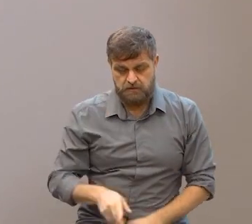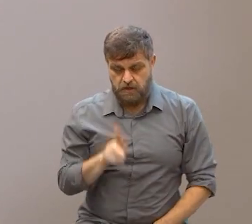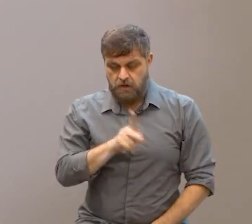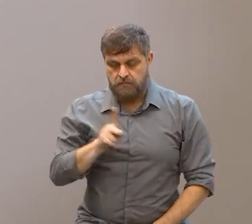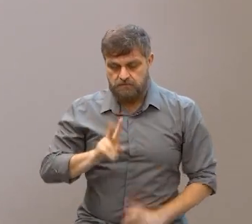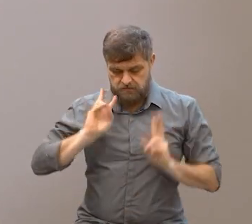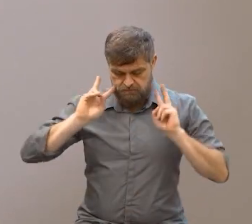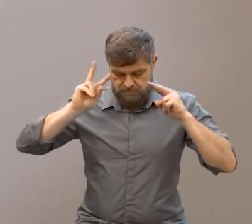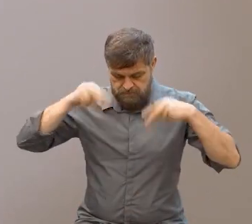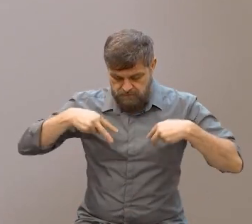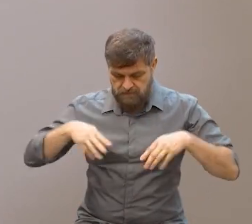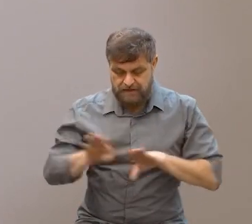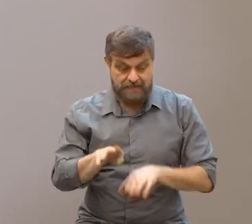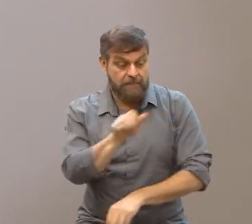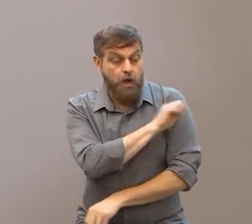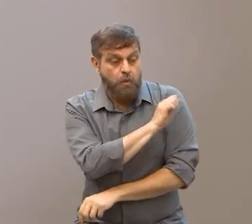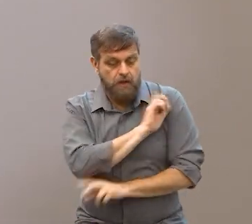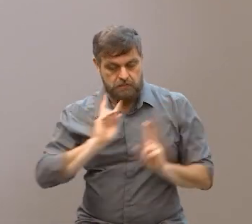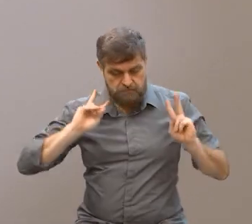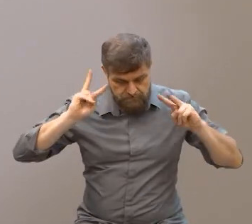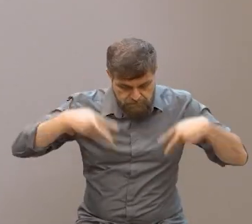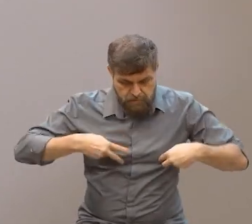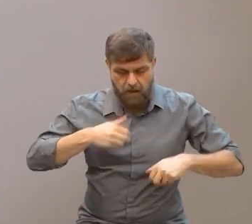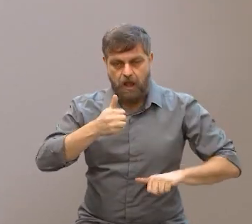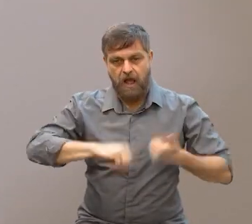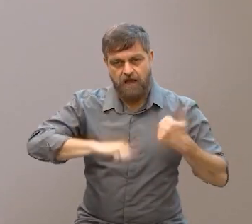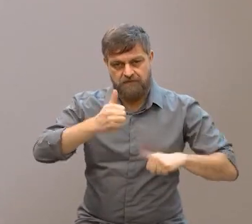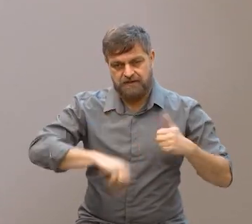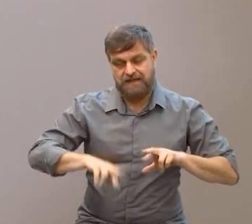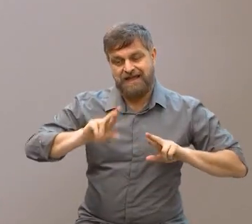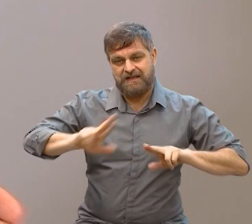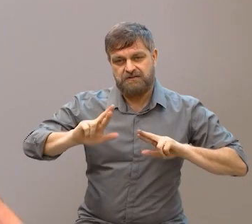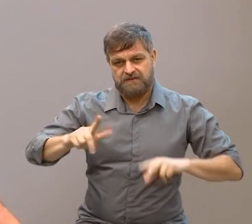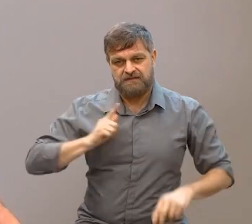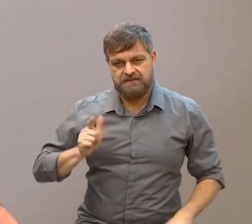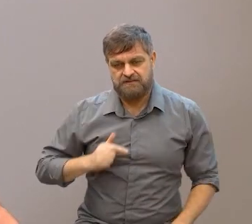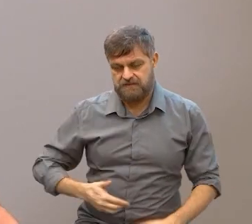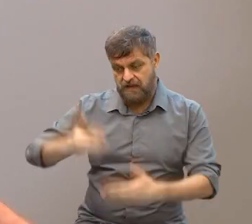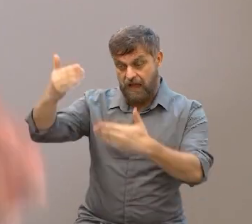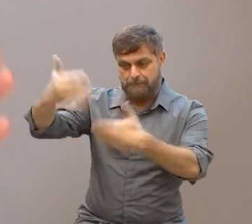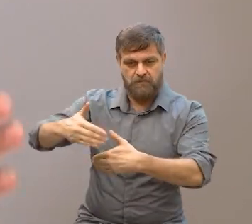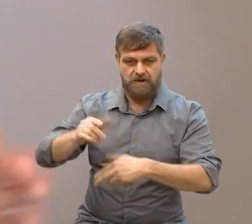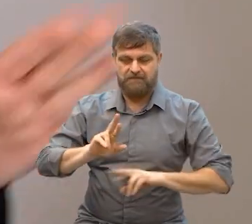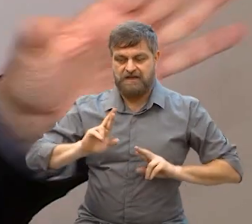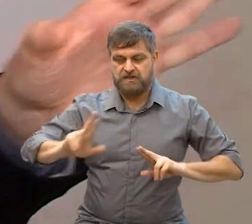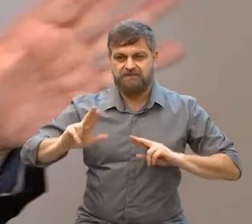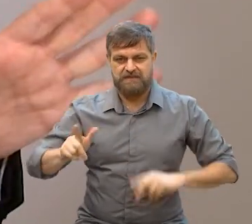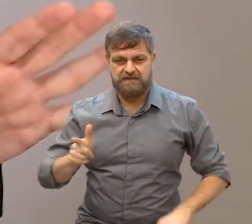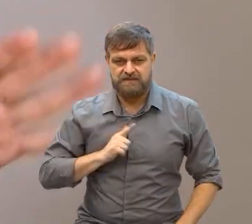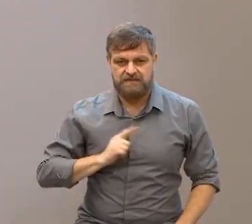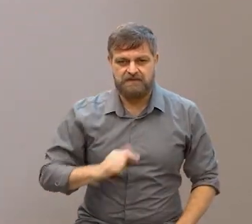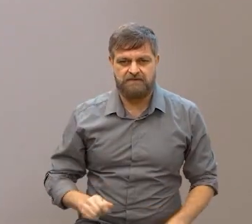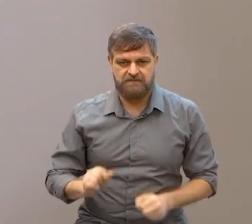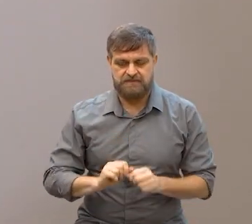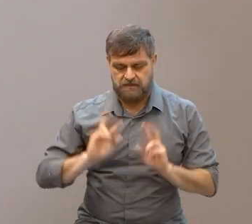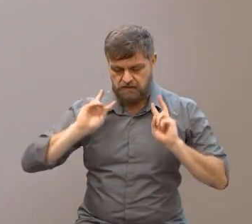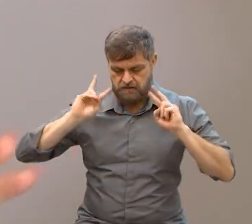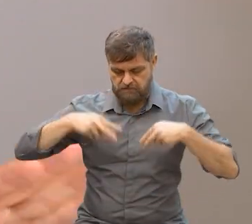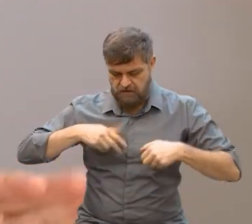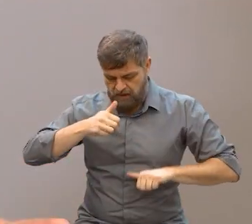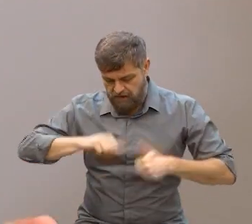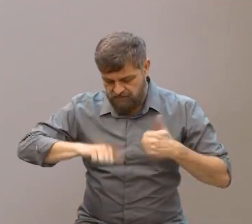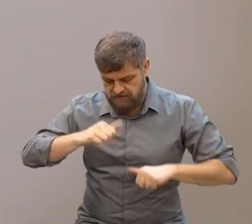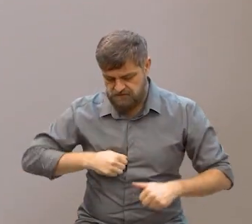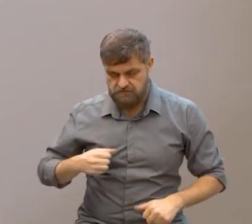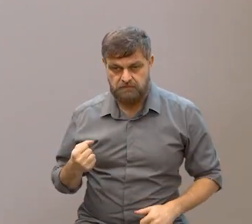professor se autoavaliar e o aluno se autoavaliar. Também, né? Autoavaliar é diferente de autonotação. Antes falava, vamos fazer autoavaliação antigamente. Dá